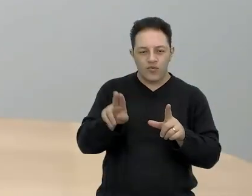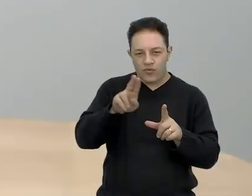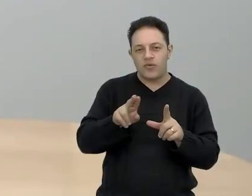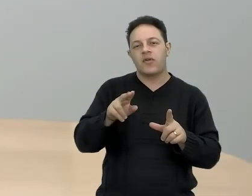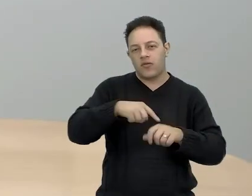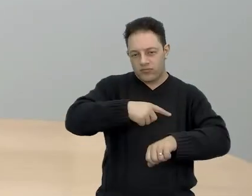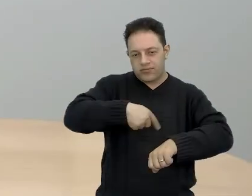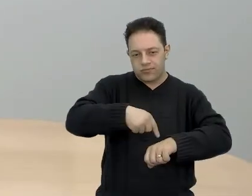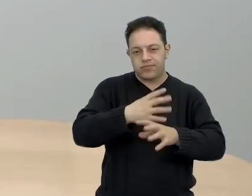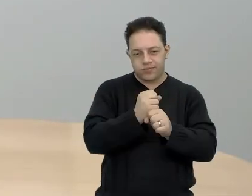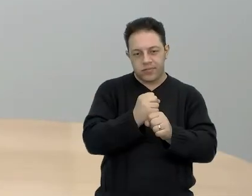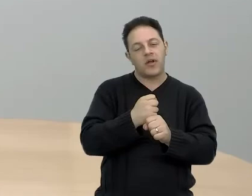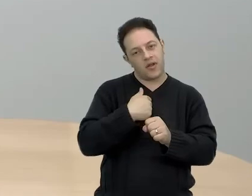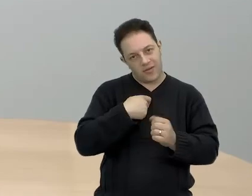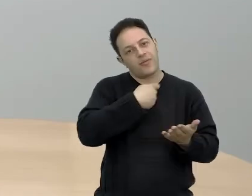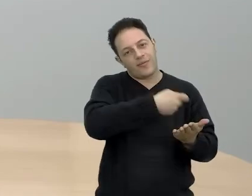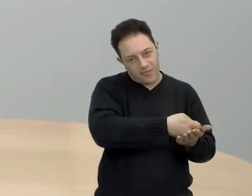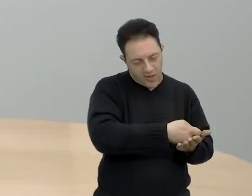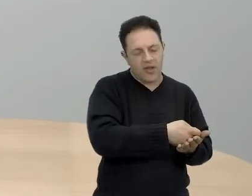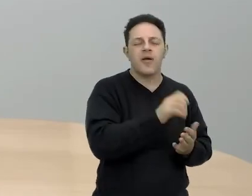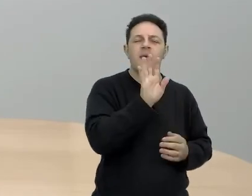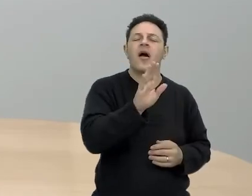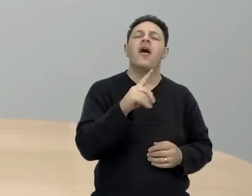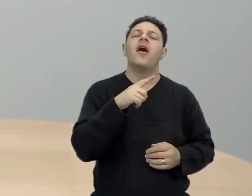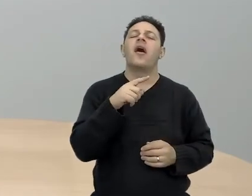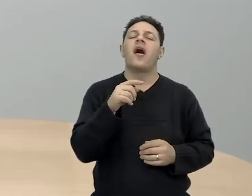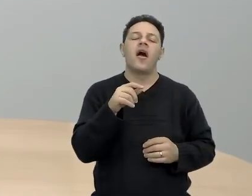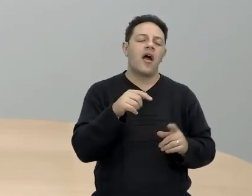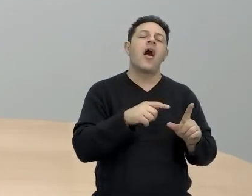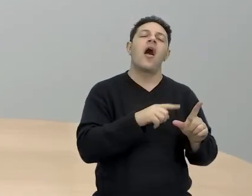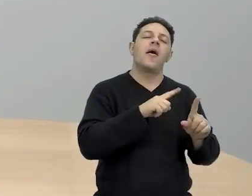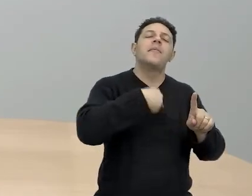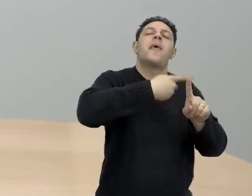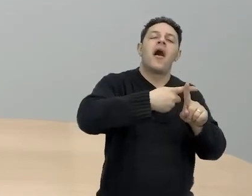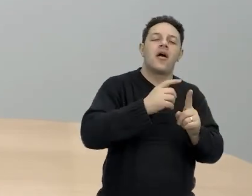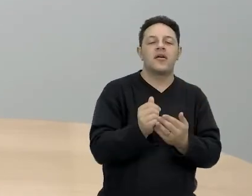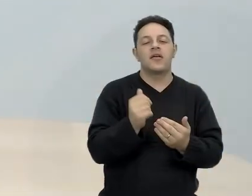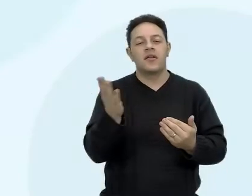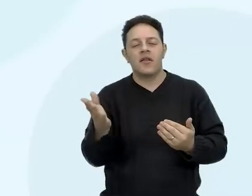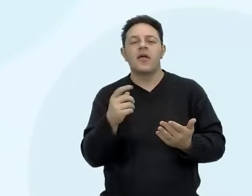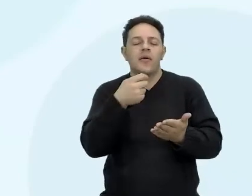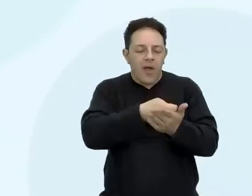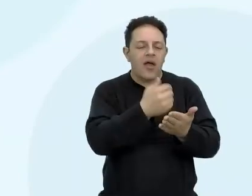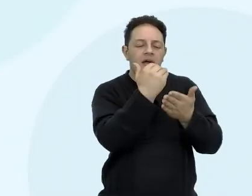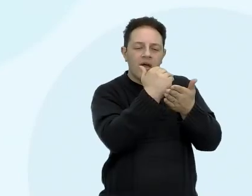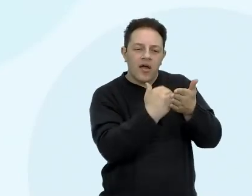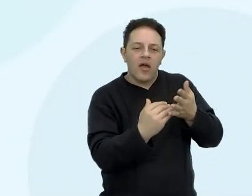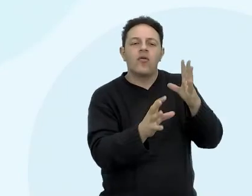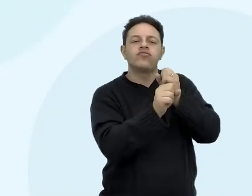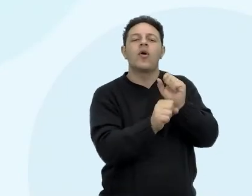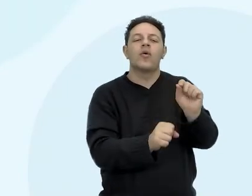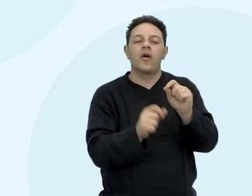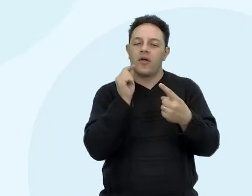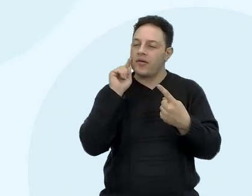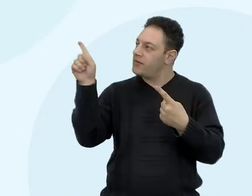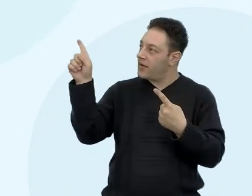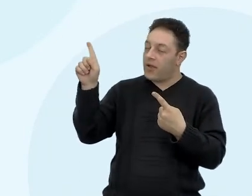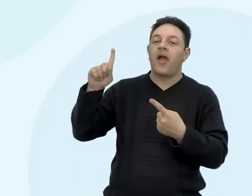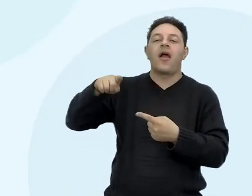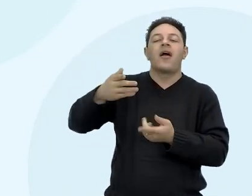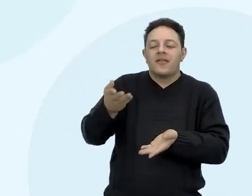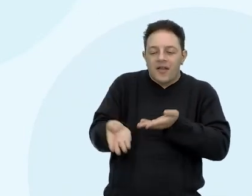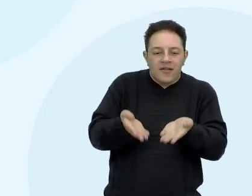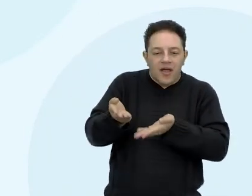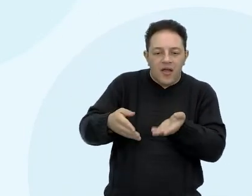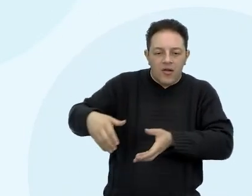consome a gente paga também. Mas o que a gente paga fora isso também está lá nas informações. A gente paga o tratamento de